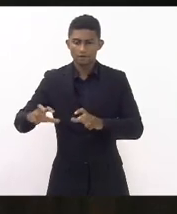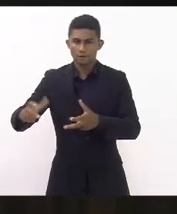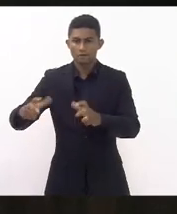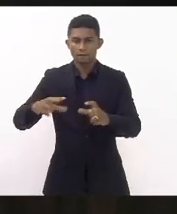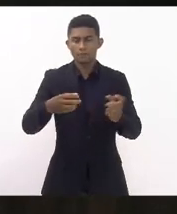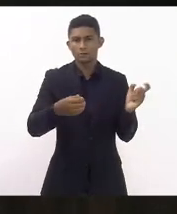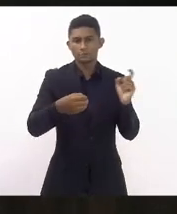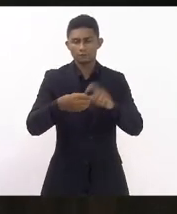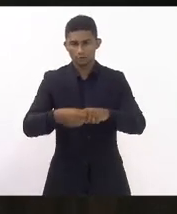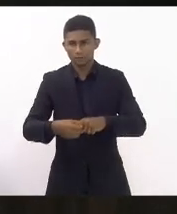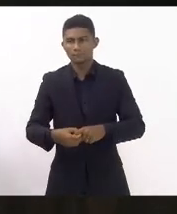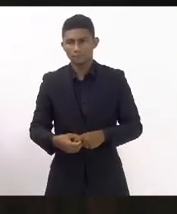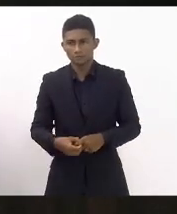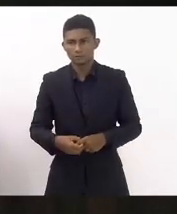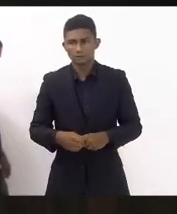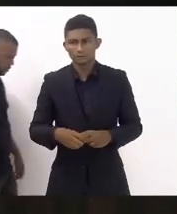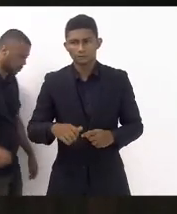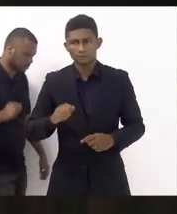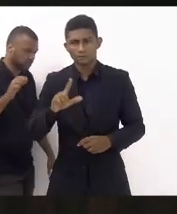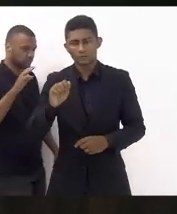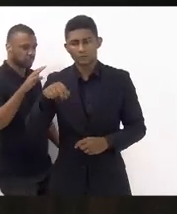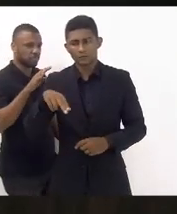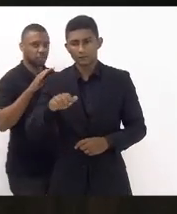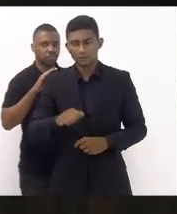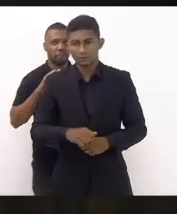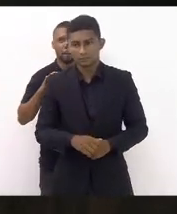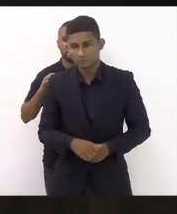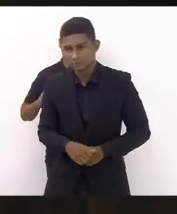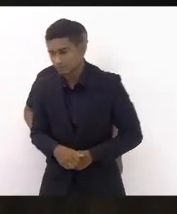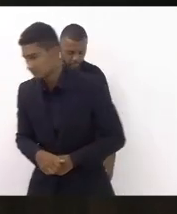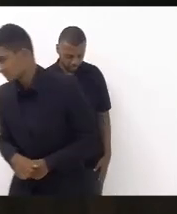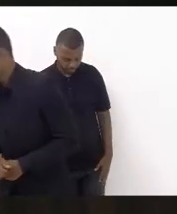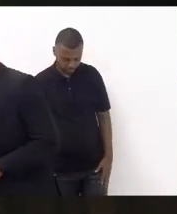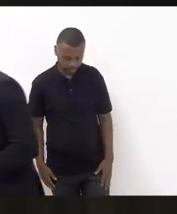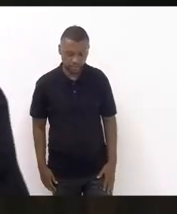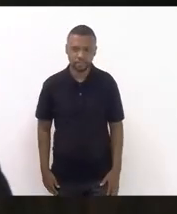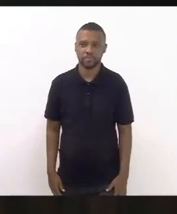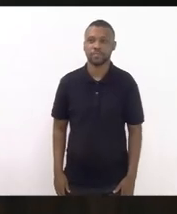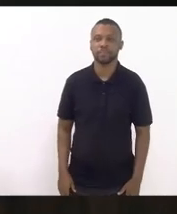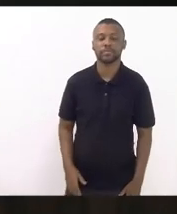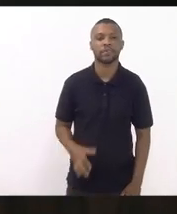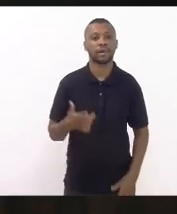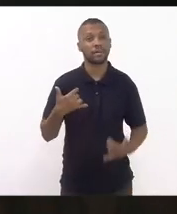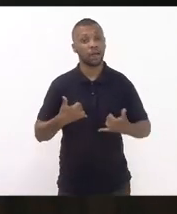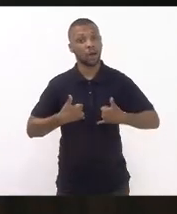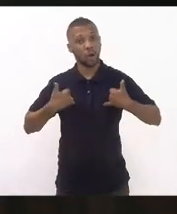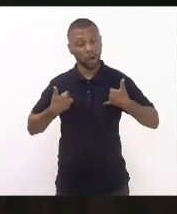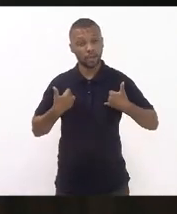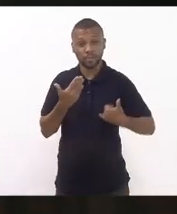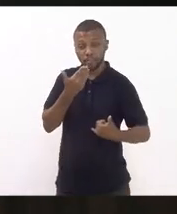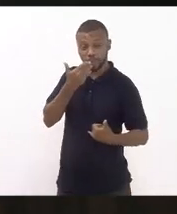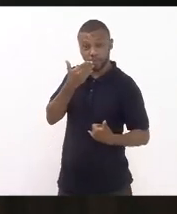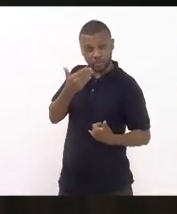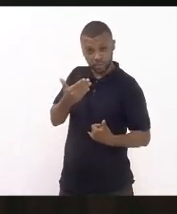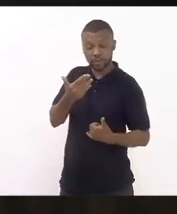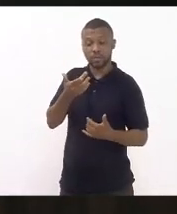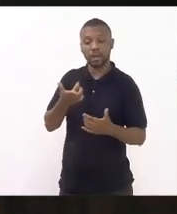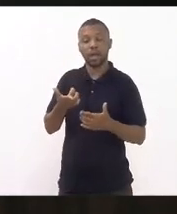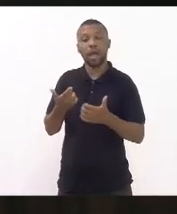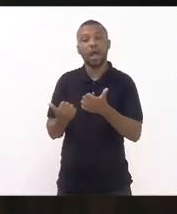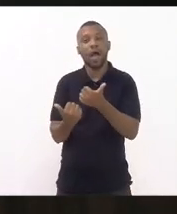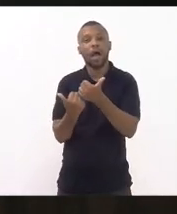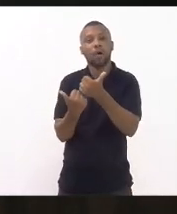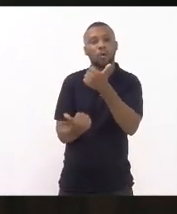comissões. Quando retornar, a deputada Alana Passos gostaria de ter a honra de me tornar coautora nesse importante projeto